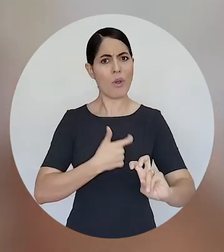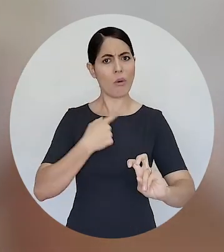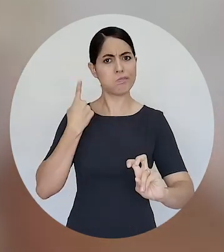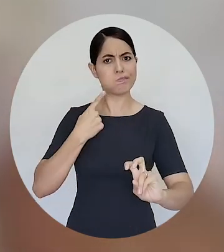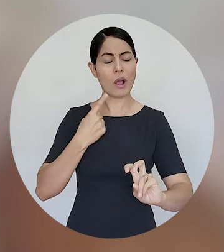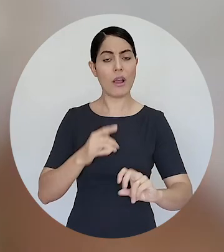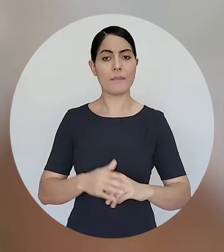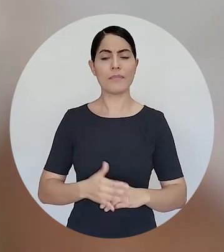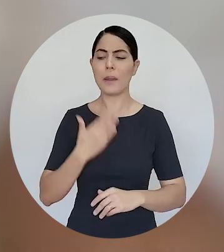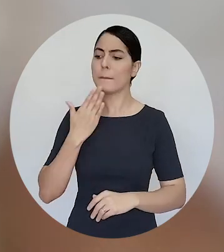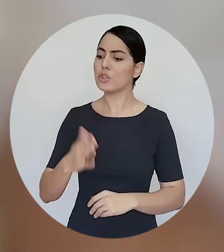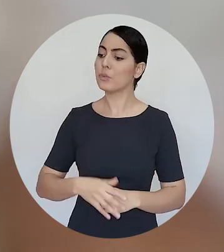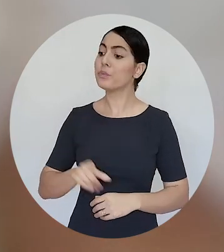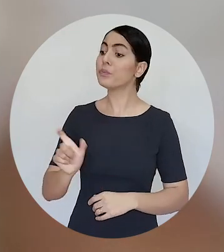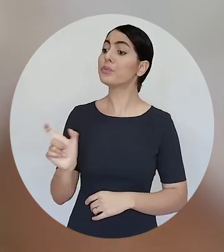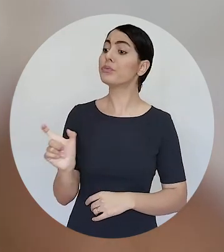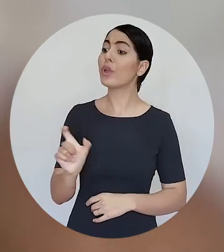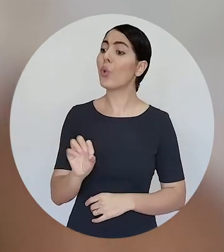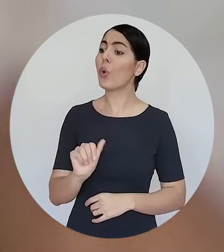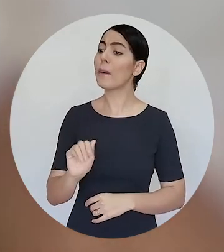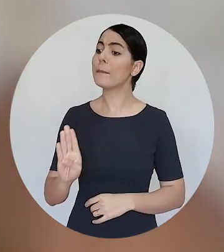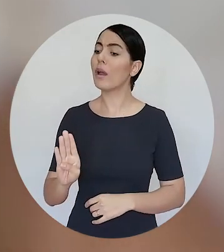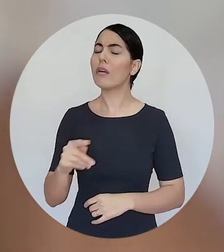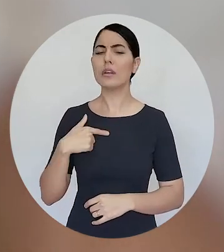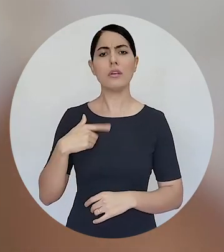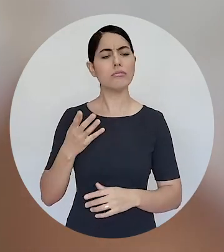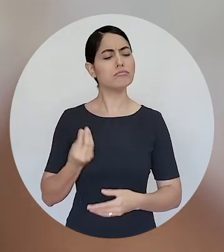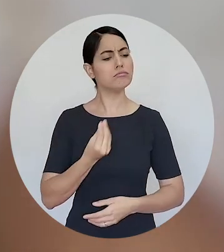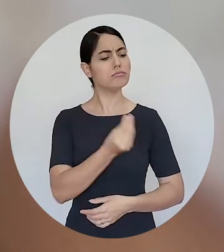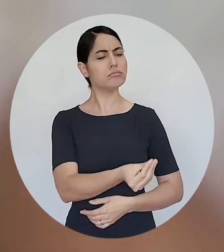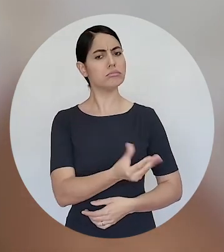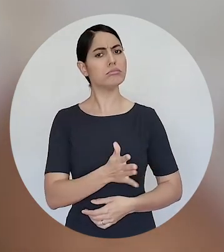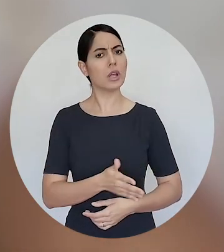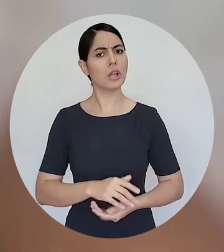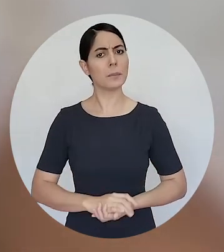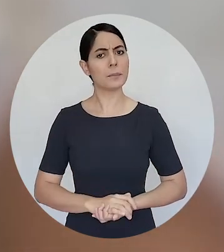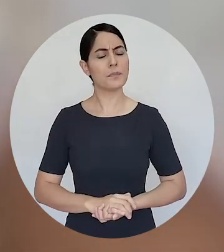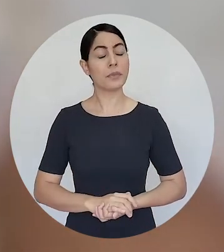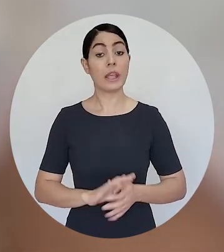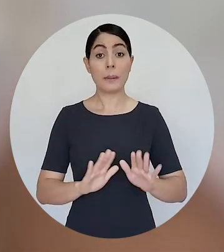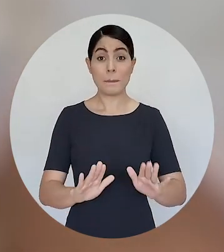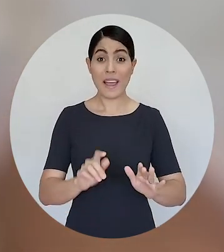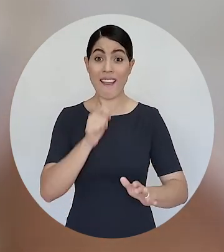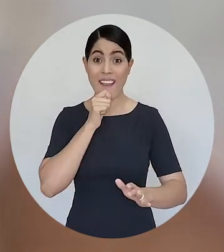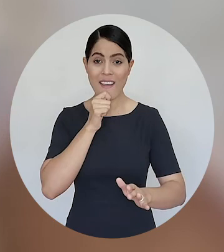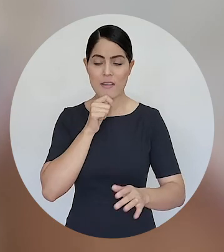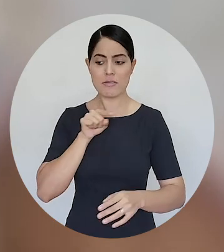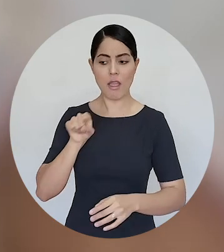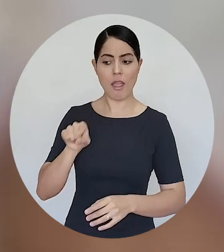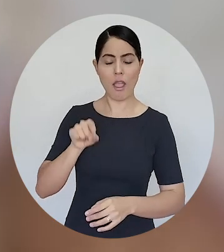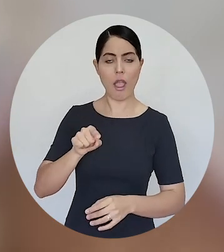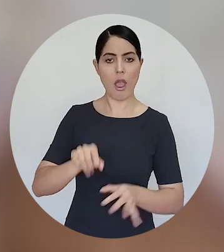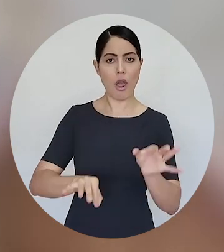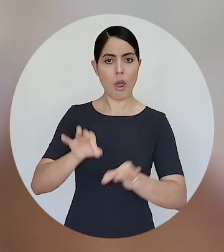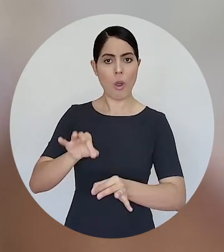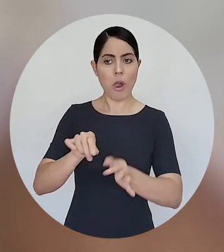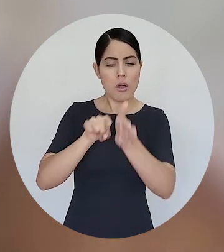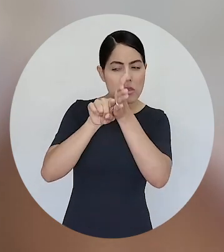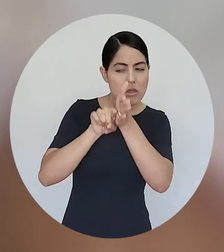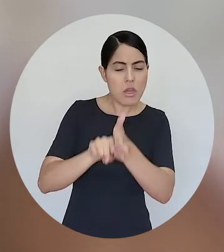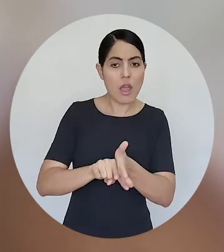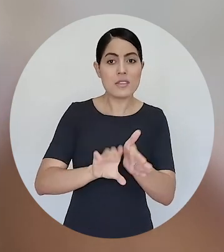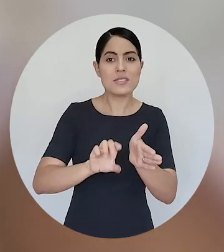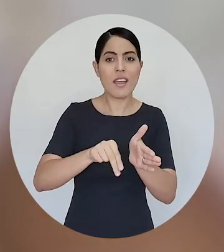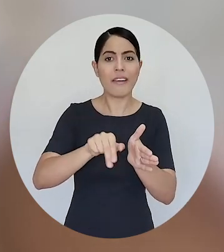da parte autora e me solicitou a minha carteira da OAB e eu de pronto a atendi. E ainda assim, ela